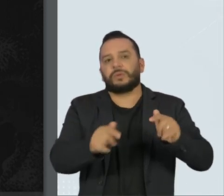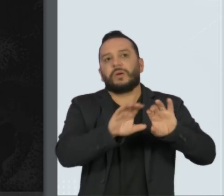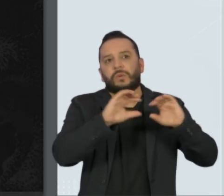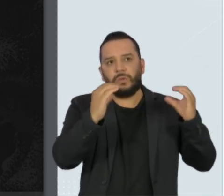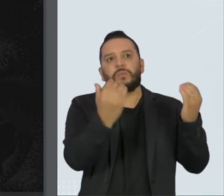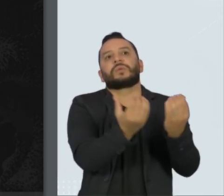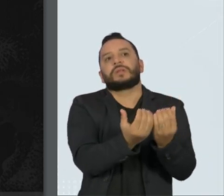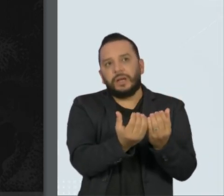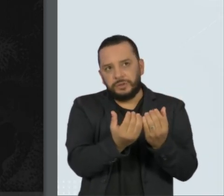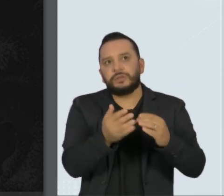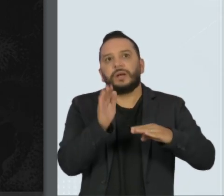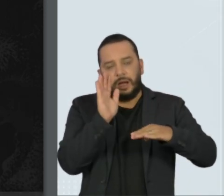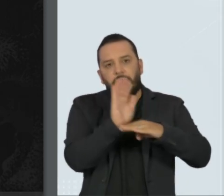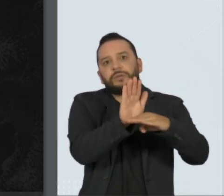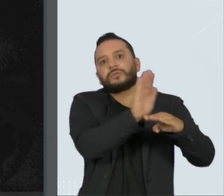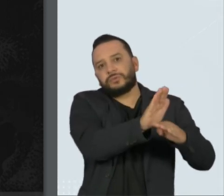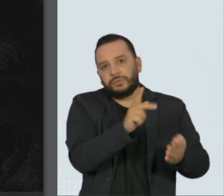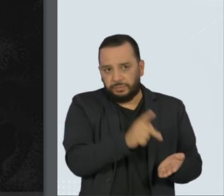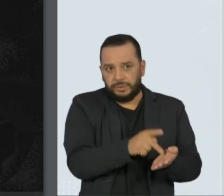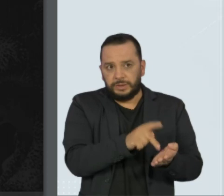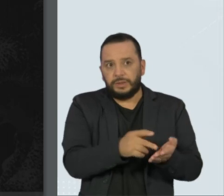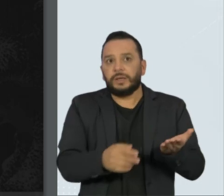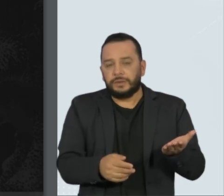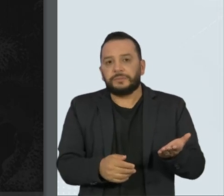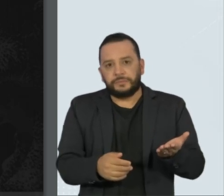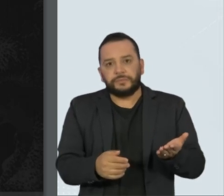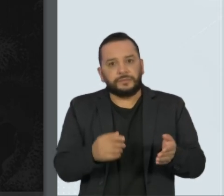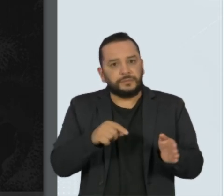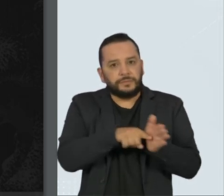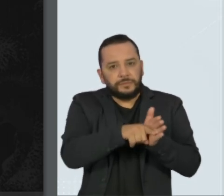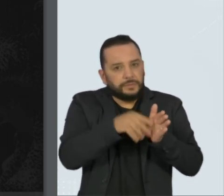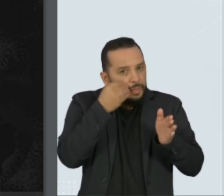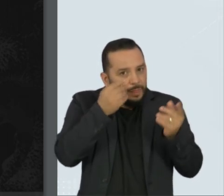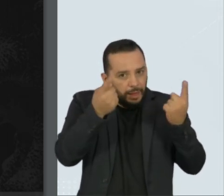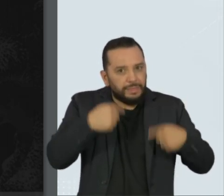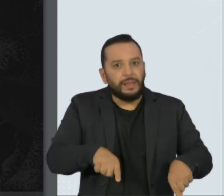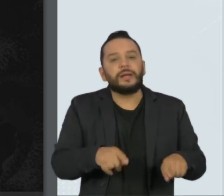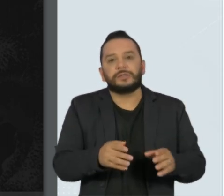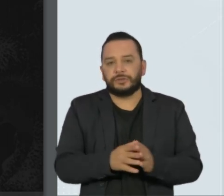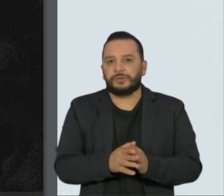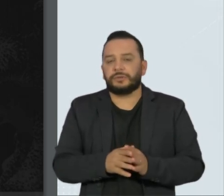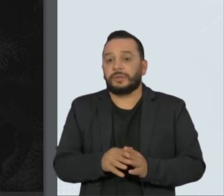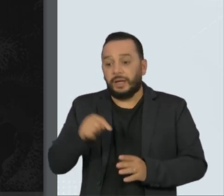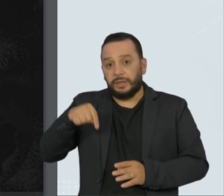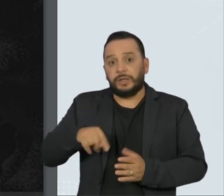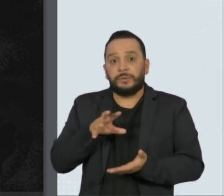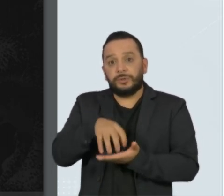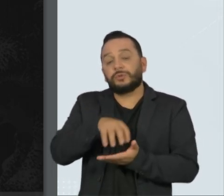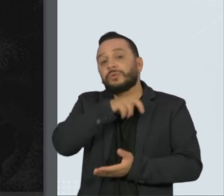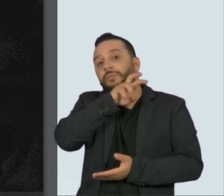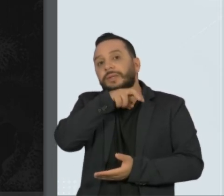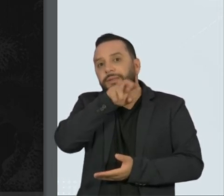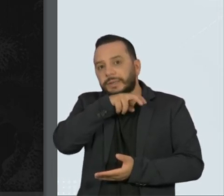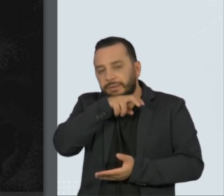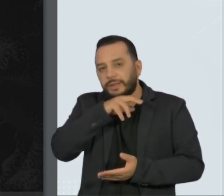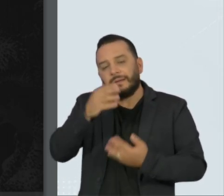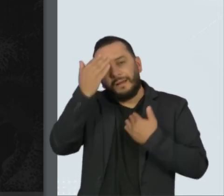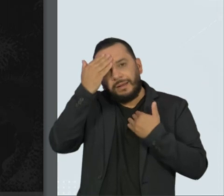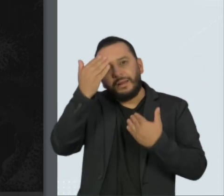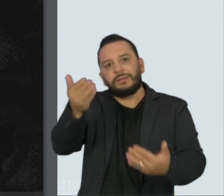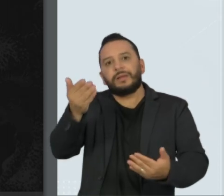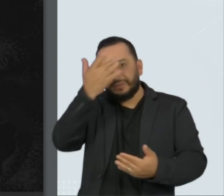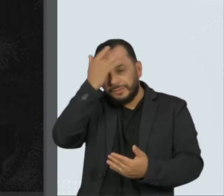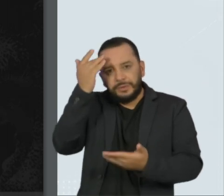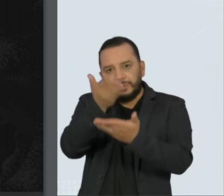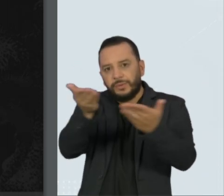contribuindo efetivamente para a realização dos testes. Então, o Butantan, nesse final, agradece as pessoas